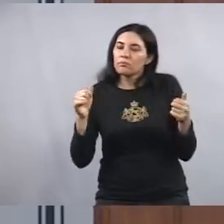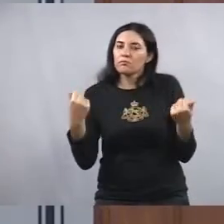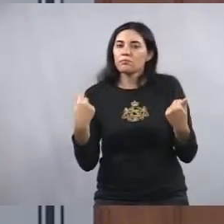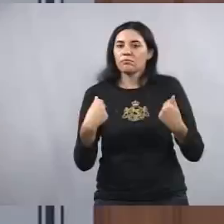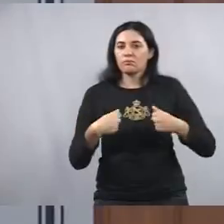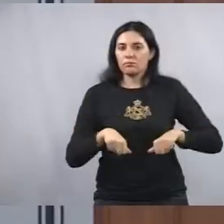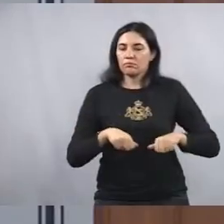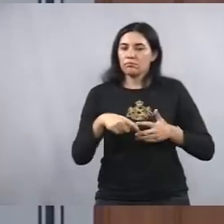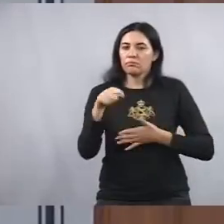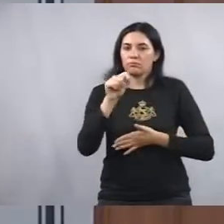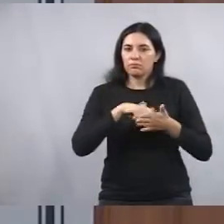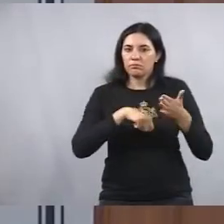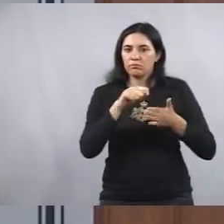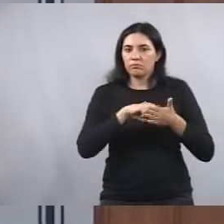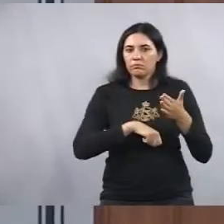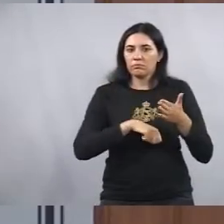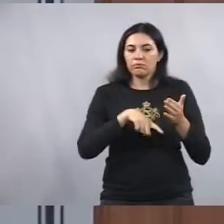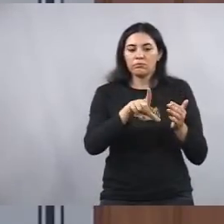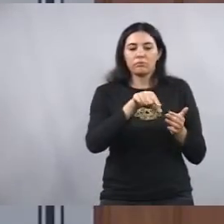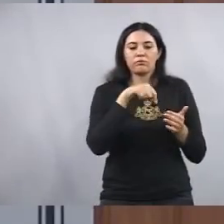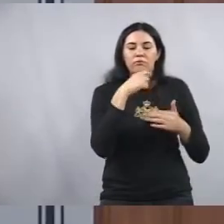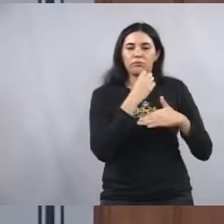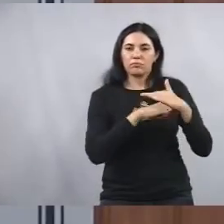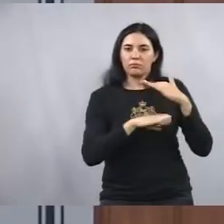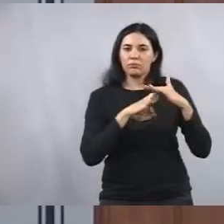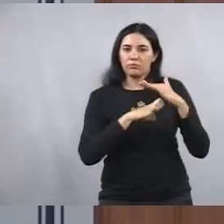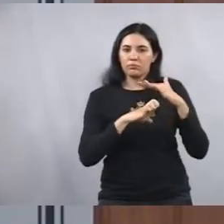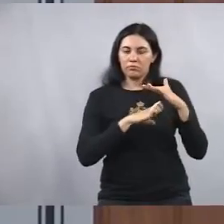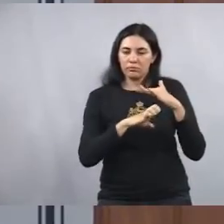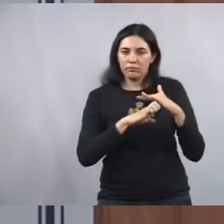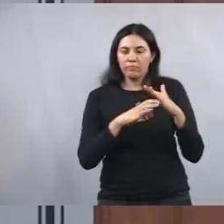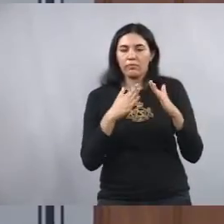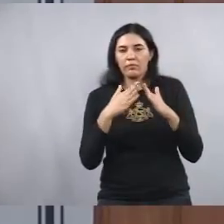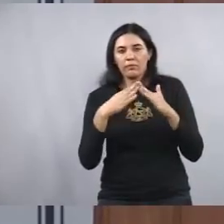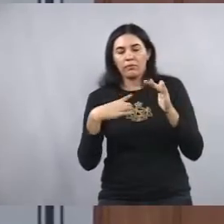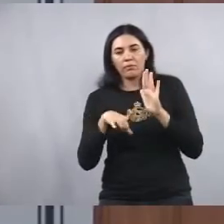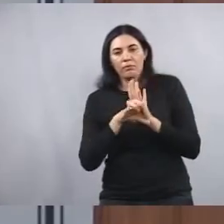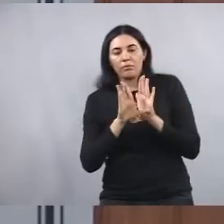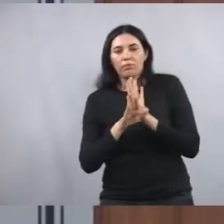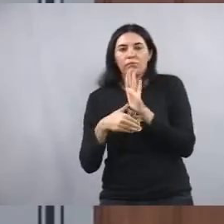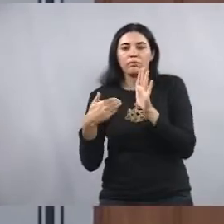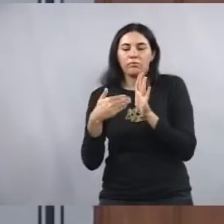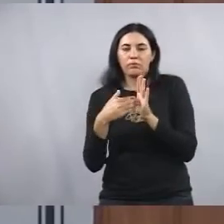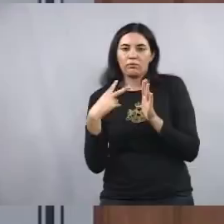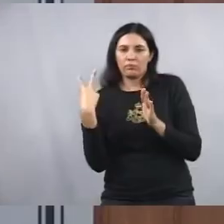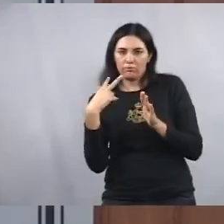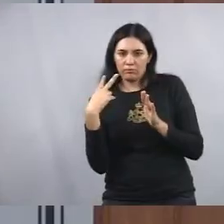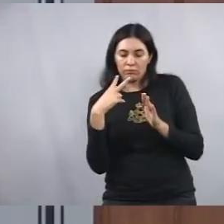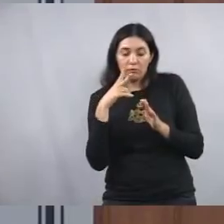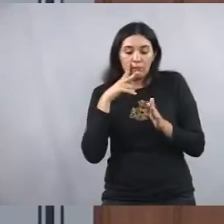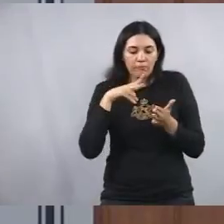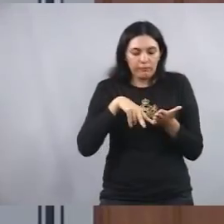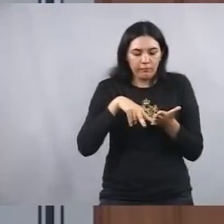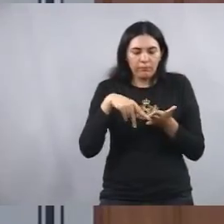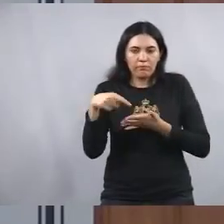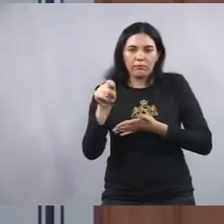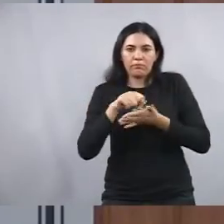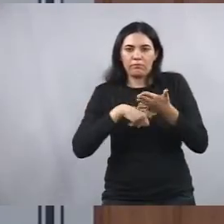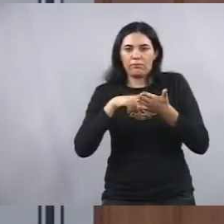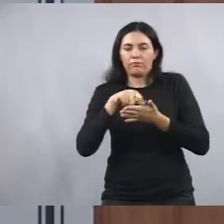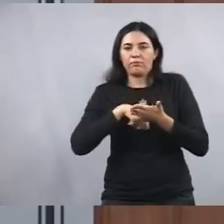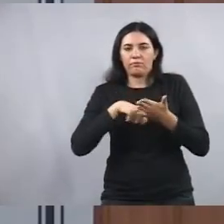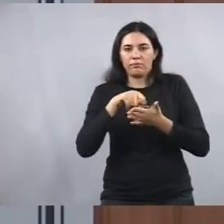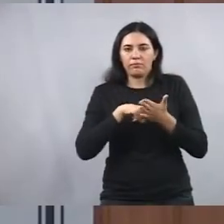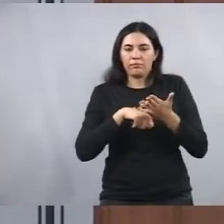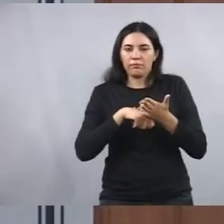nesse contrato de licitação para que essa casa possa receber seu contrato Vereador Danilo e